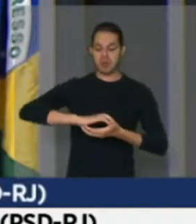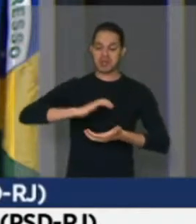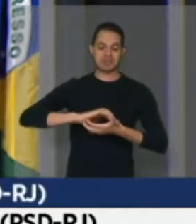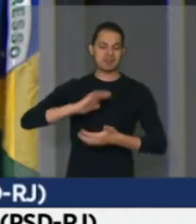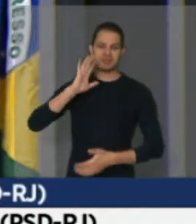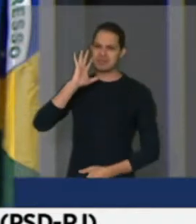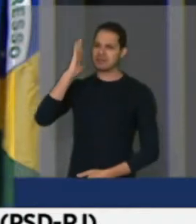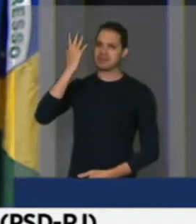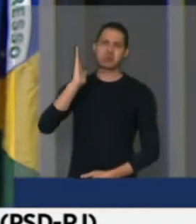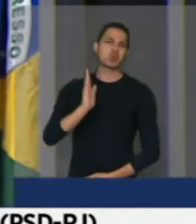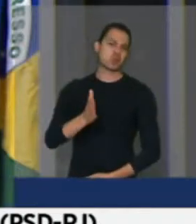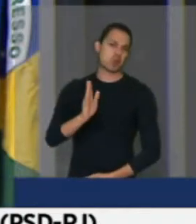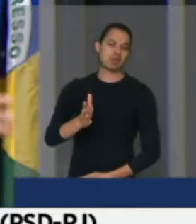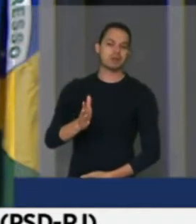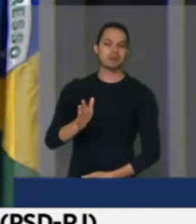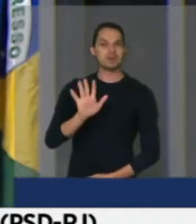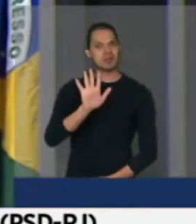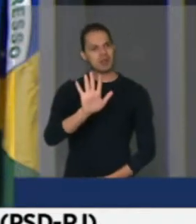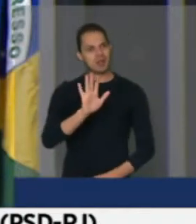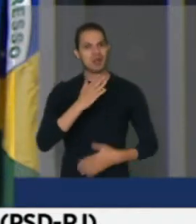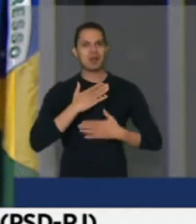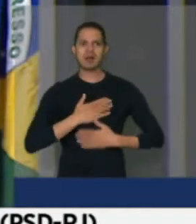nesse sentido. Espera lá,